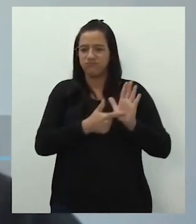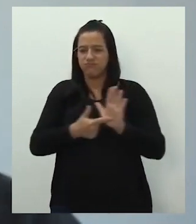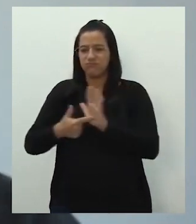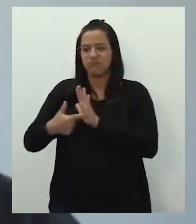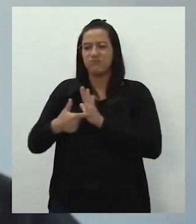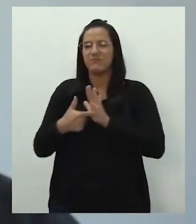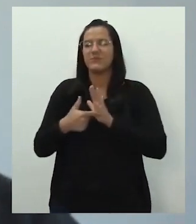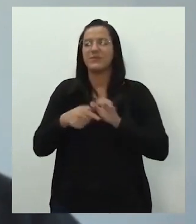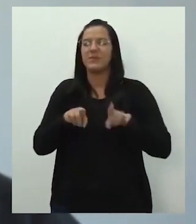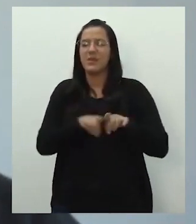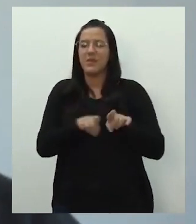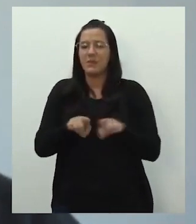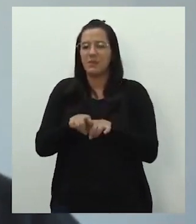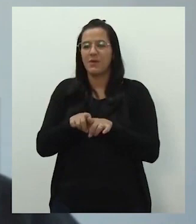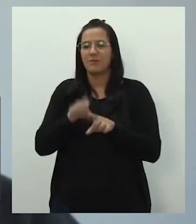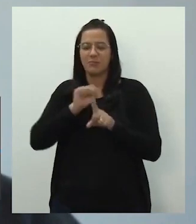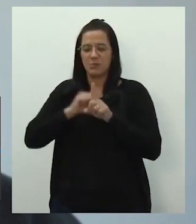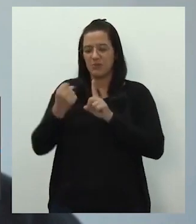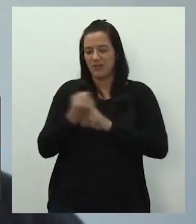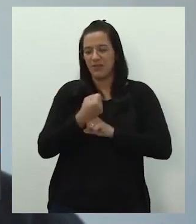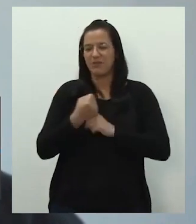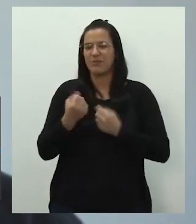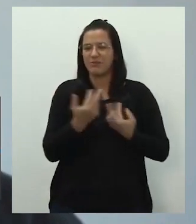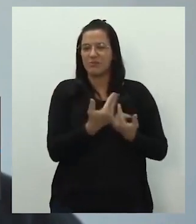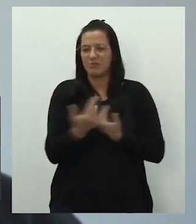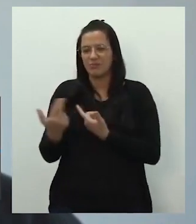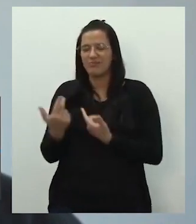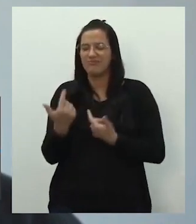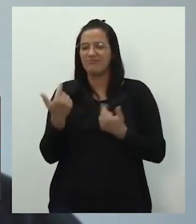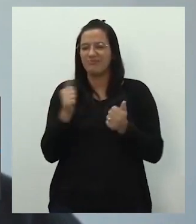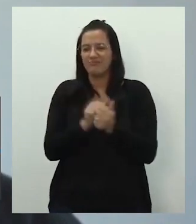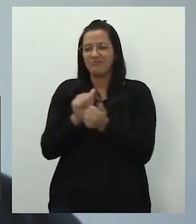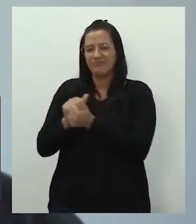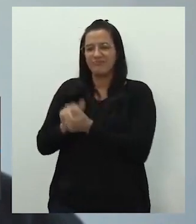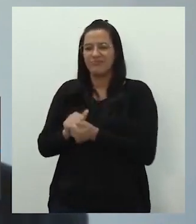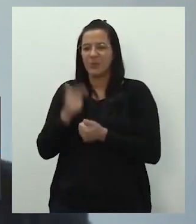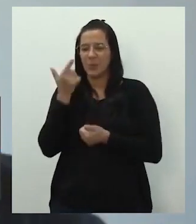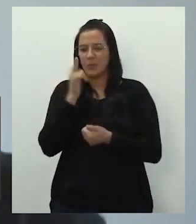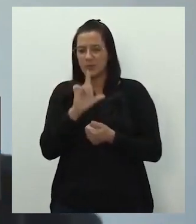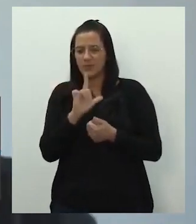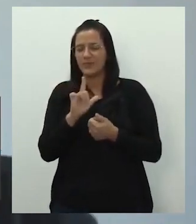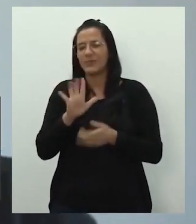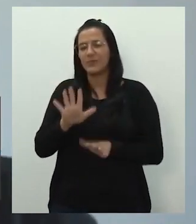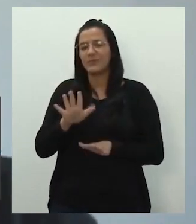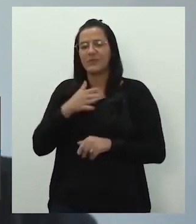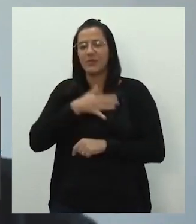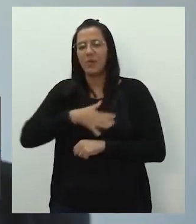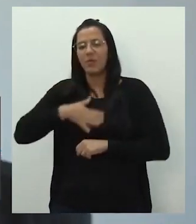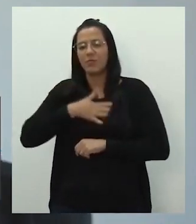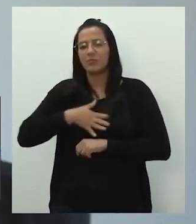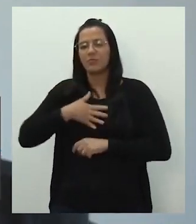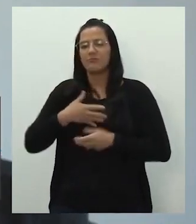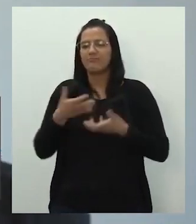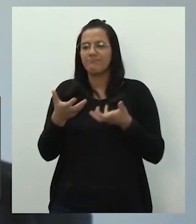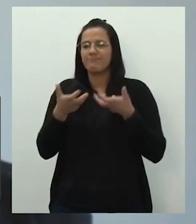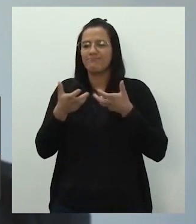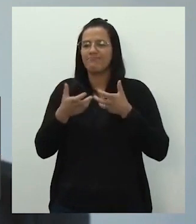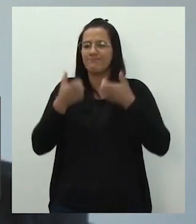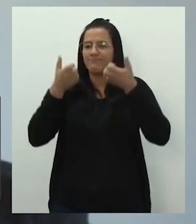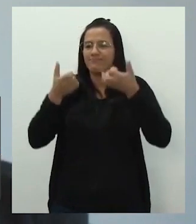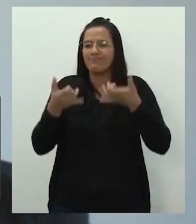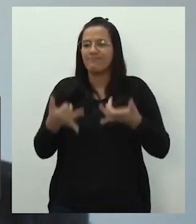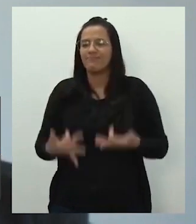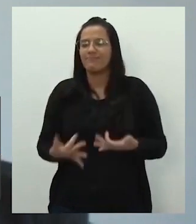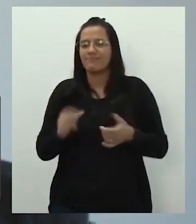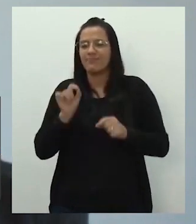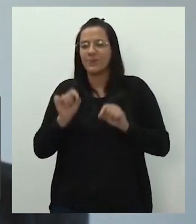nós como sociedade, assim, né? Mas o que a gente gostaria de reforçar é que o que aparece como modelo